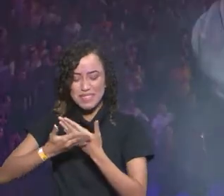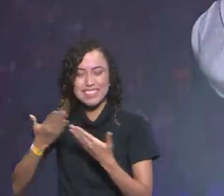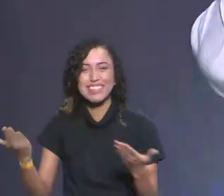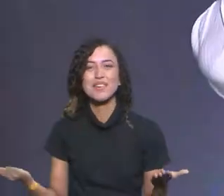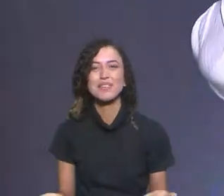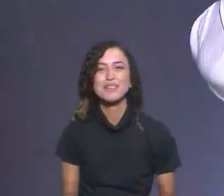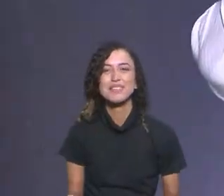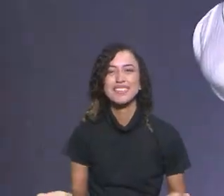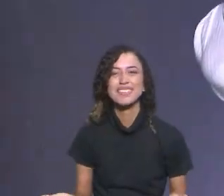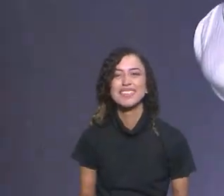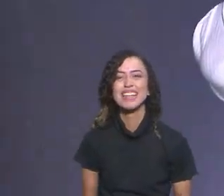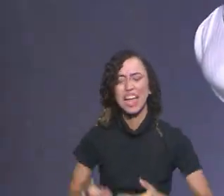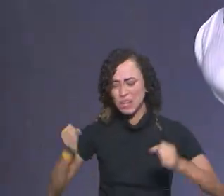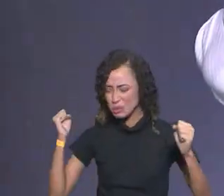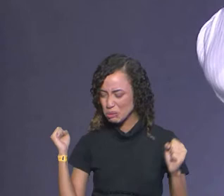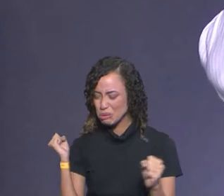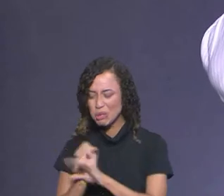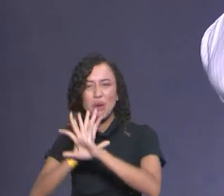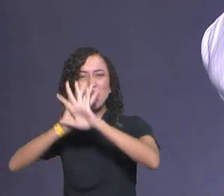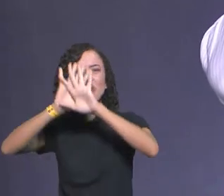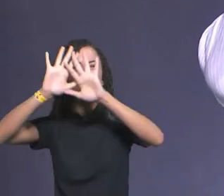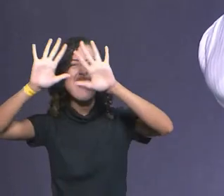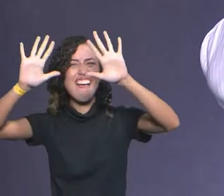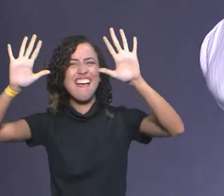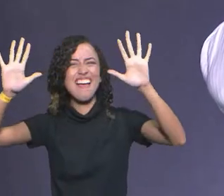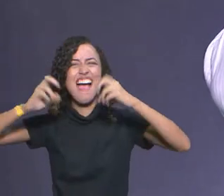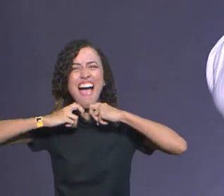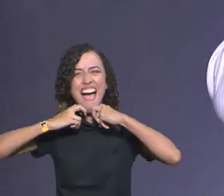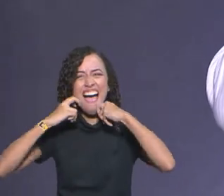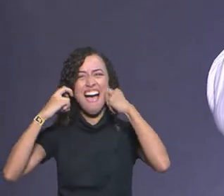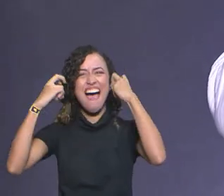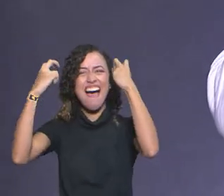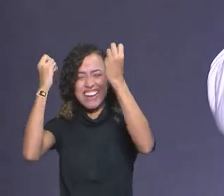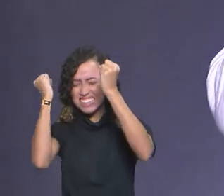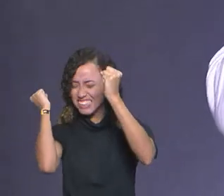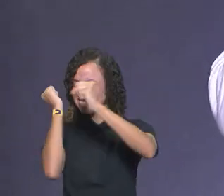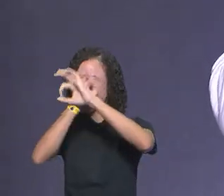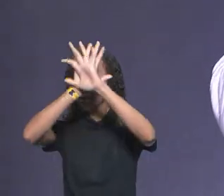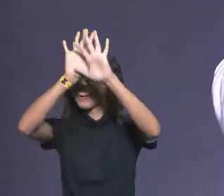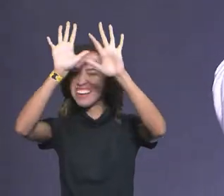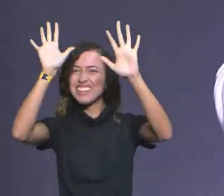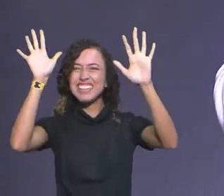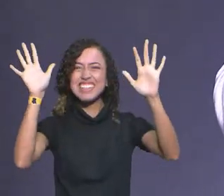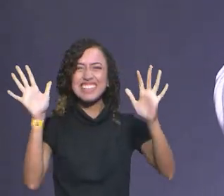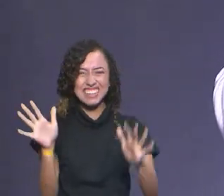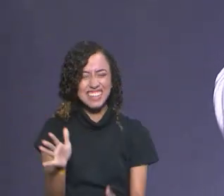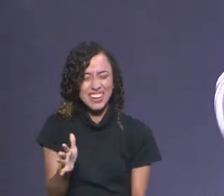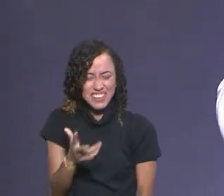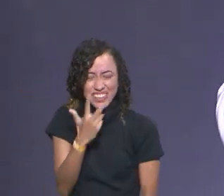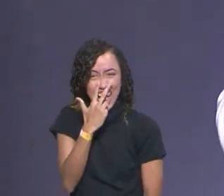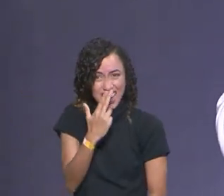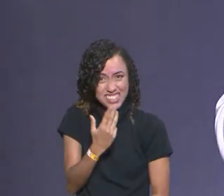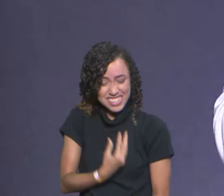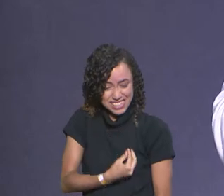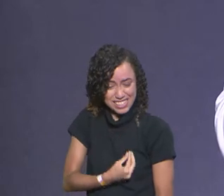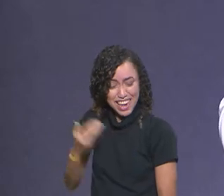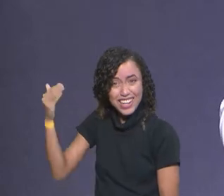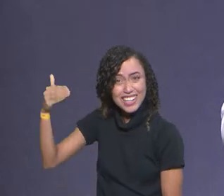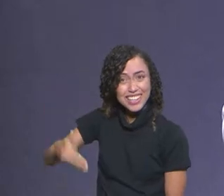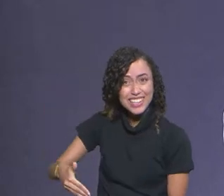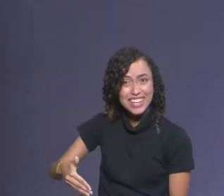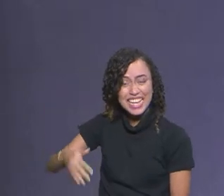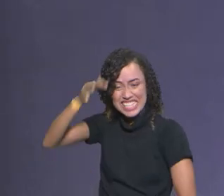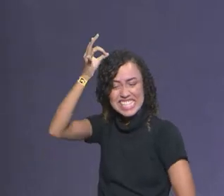dele glorifica mais alto o nome dele quem acha que ele está aqui